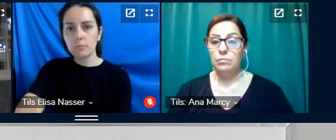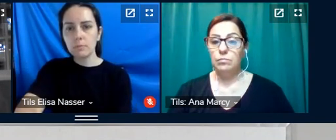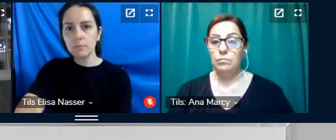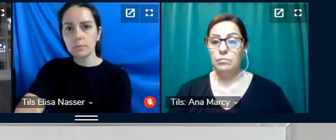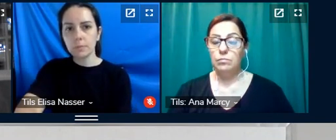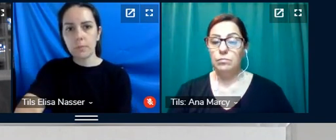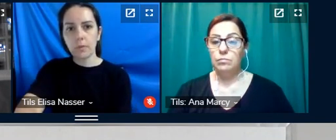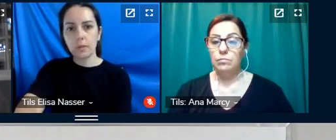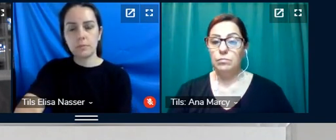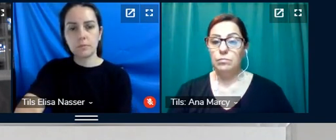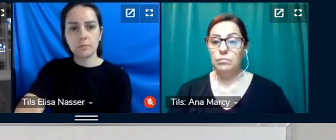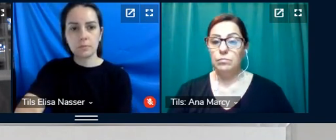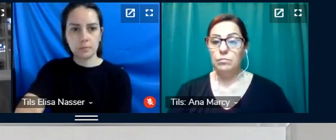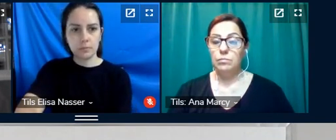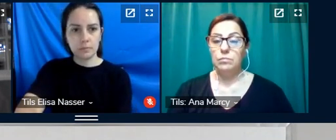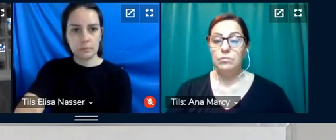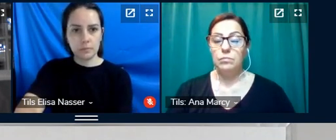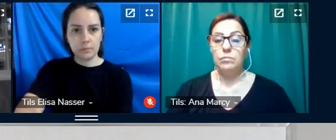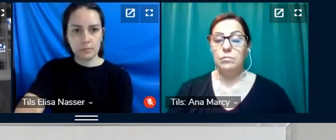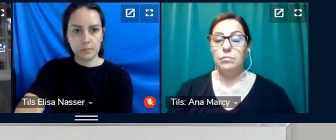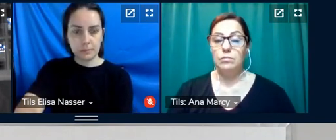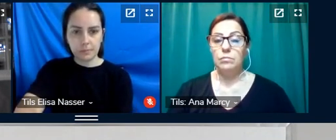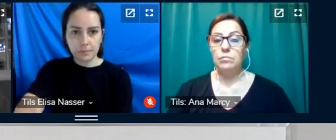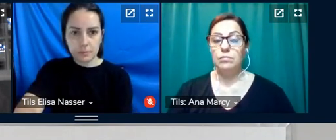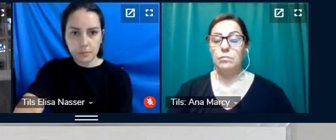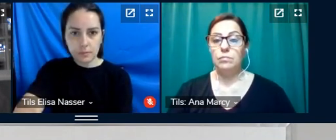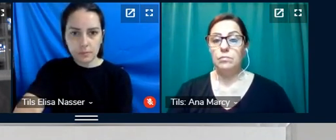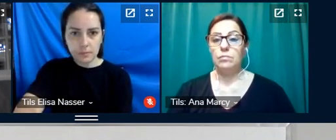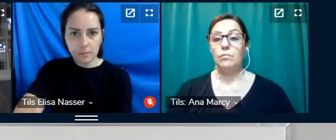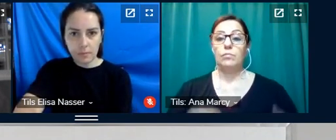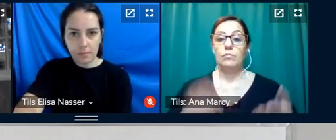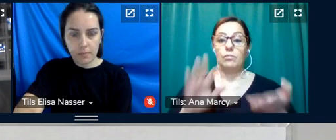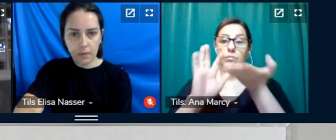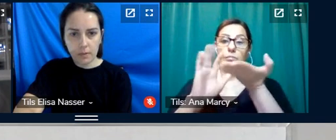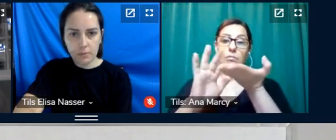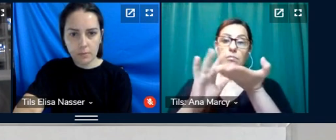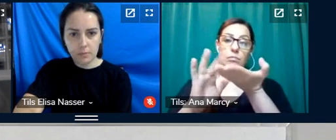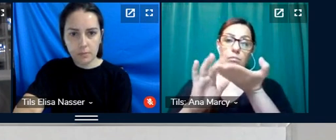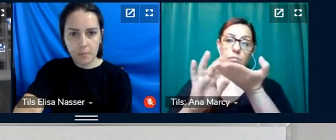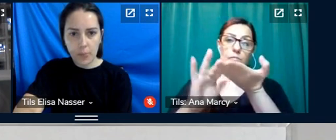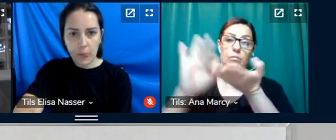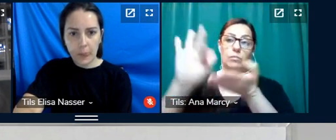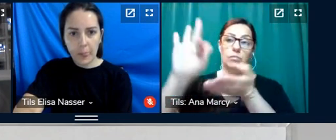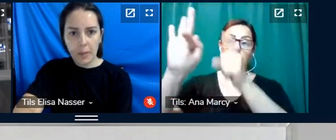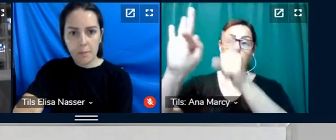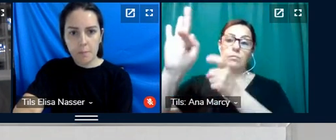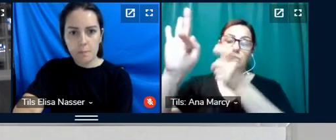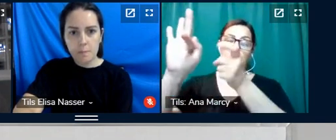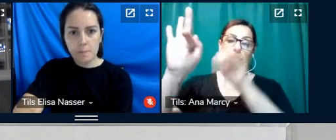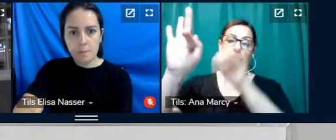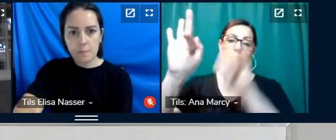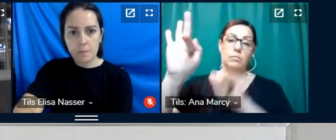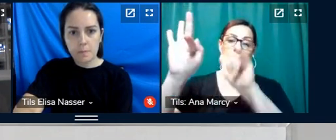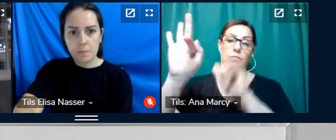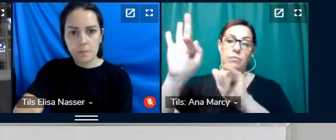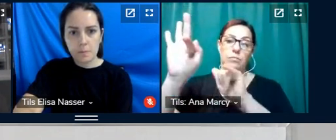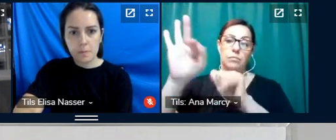o Fx e o Fy. Aqui vamos colocar o 2.